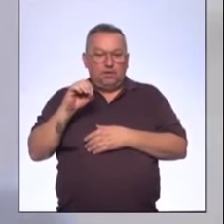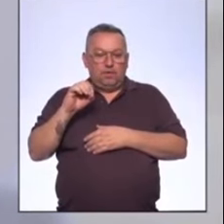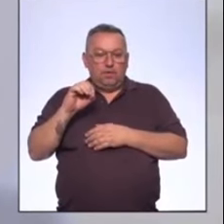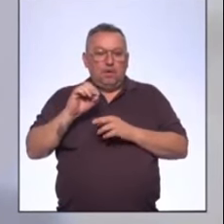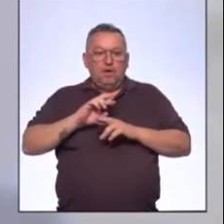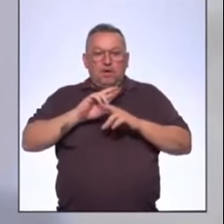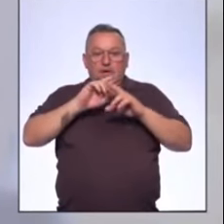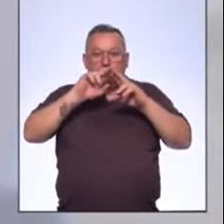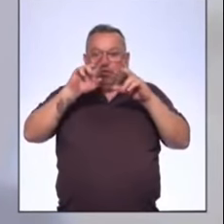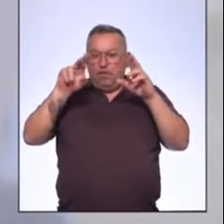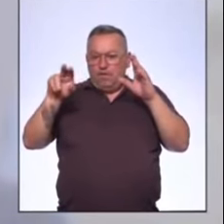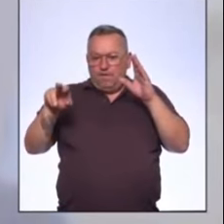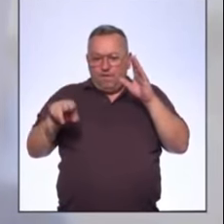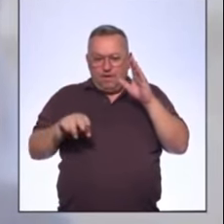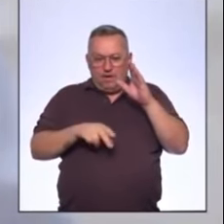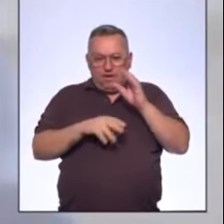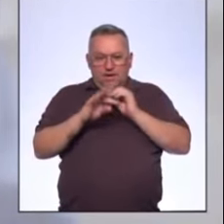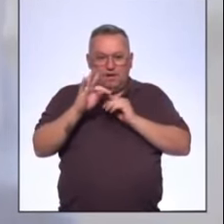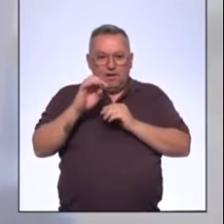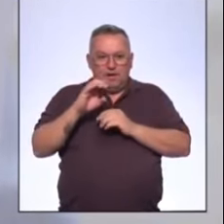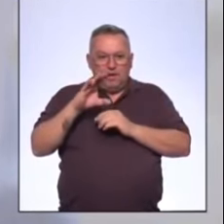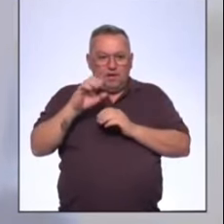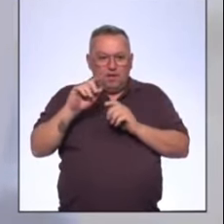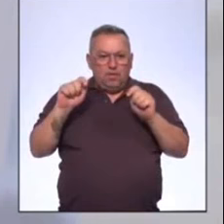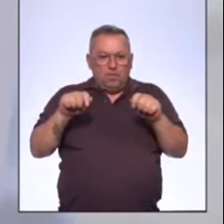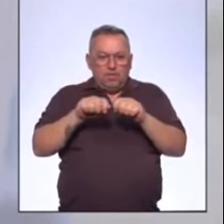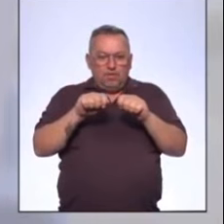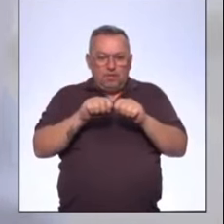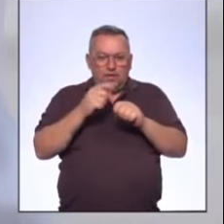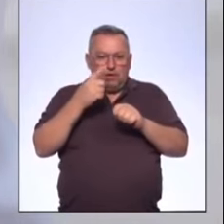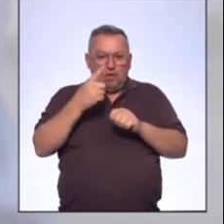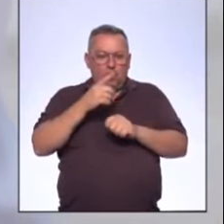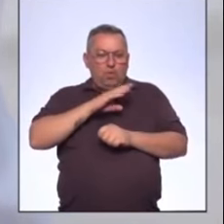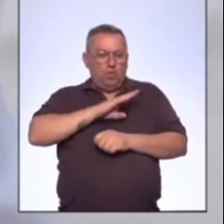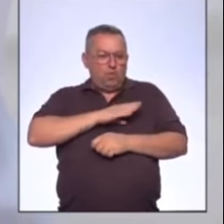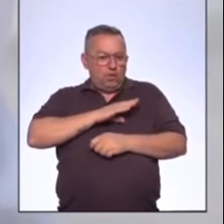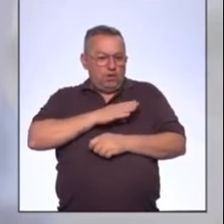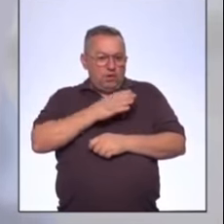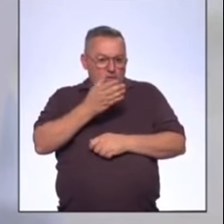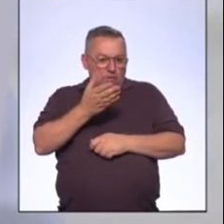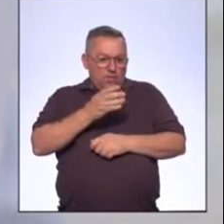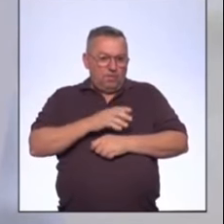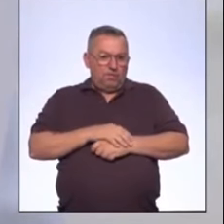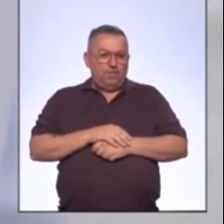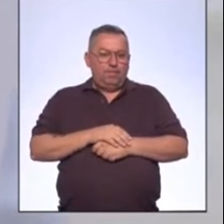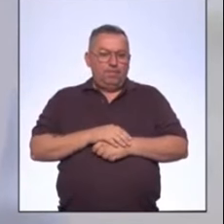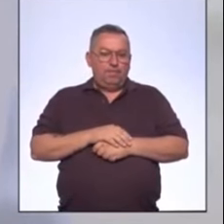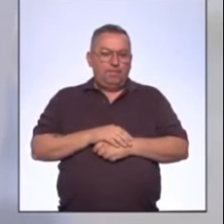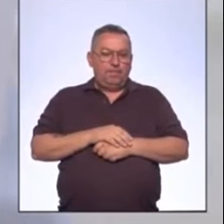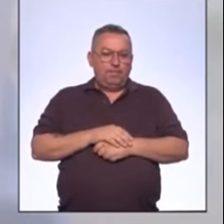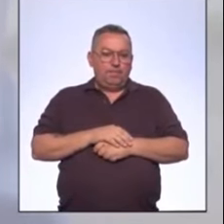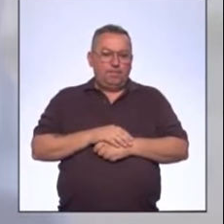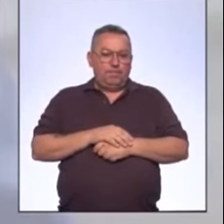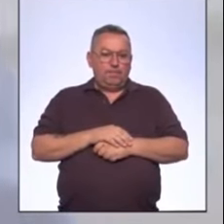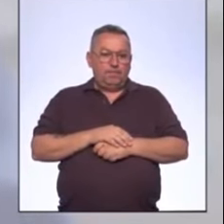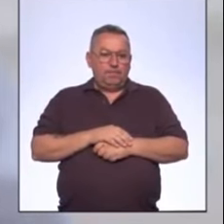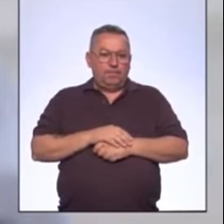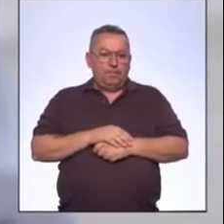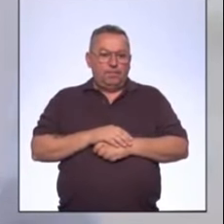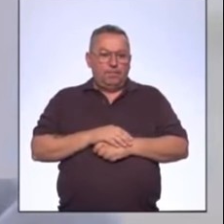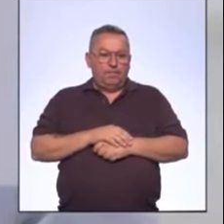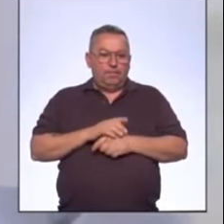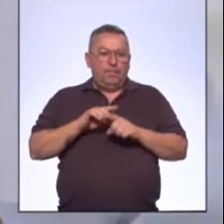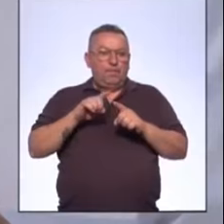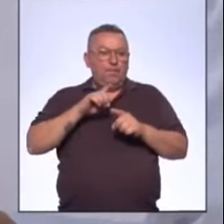diferentes tecidos podem formar um órgão. No caso aqui, está formando o coração. Tá bom? Bom,